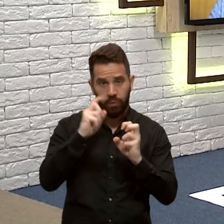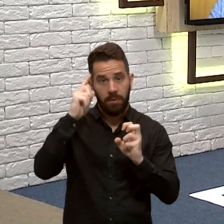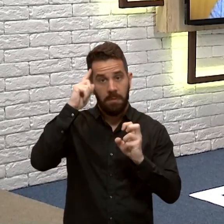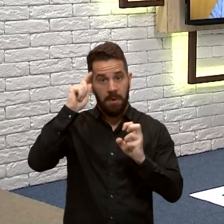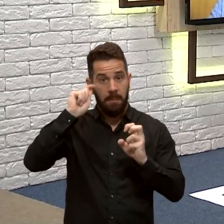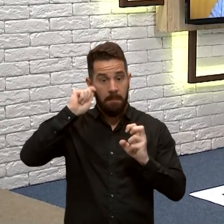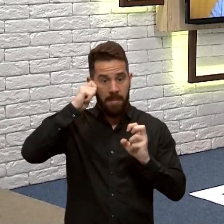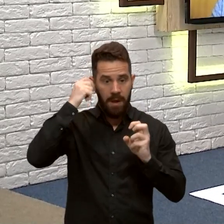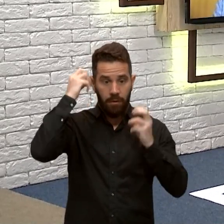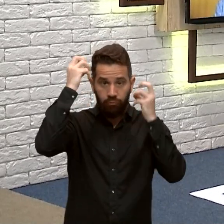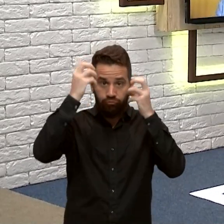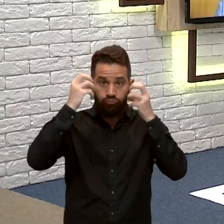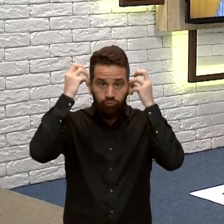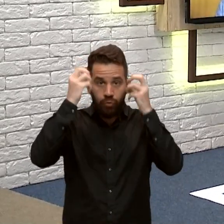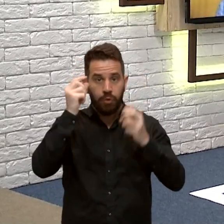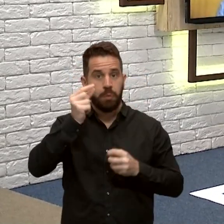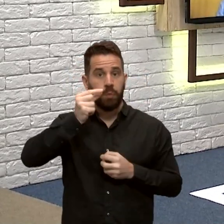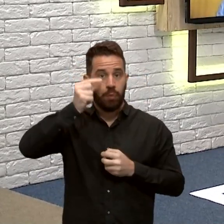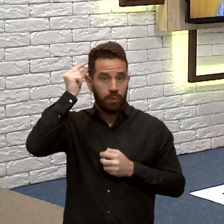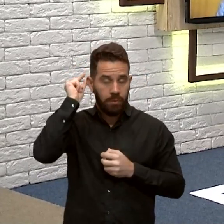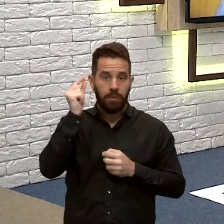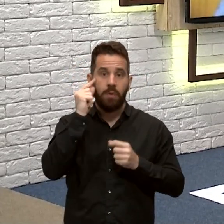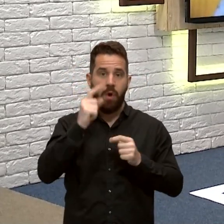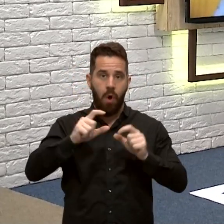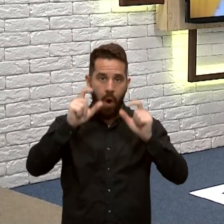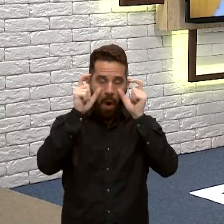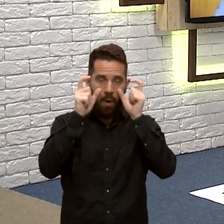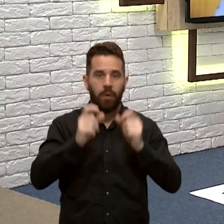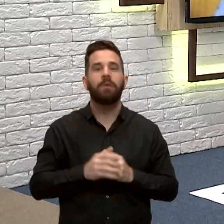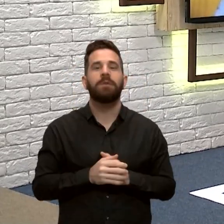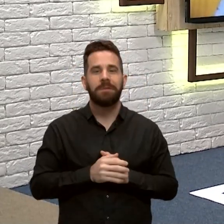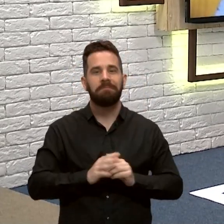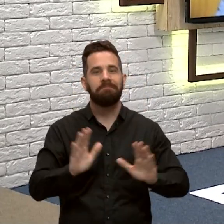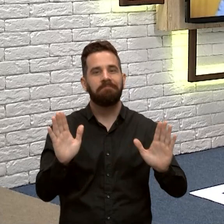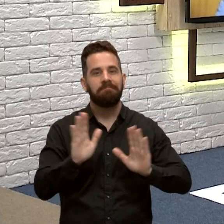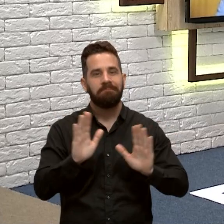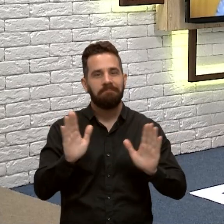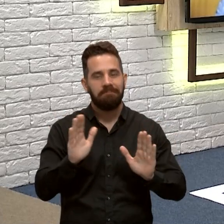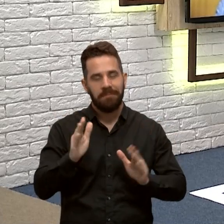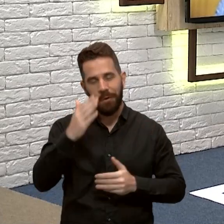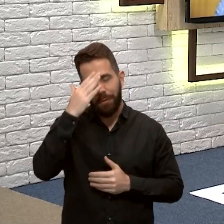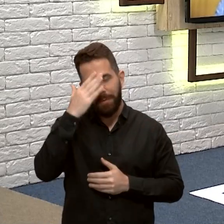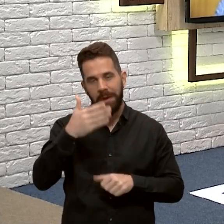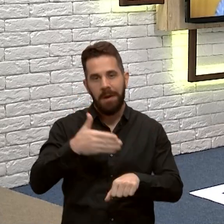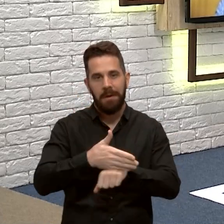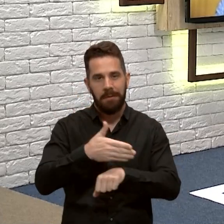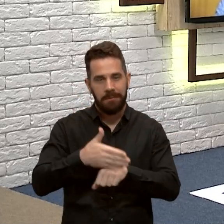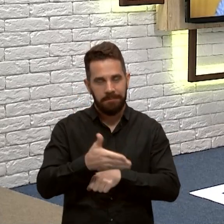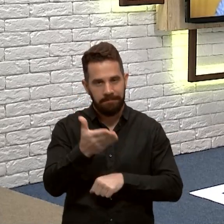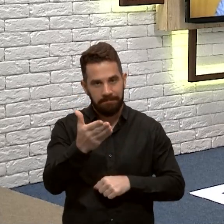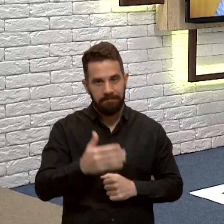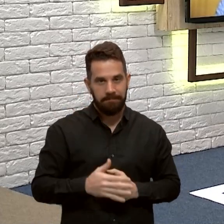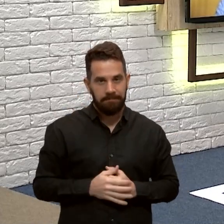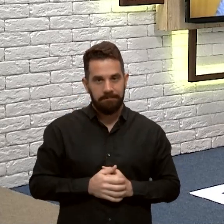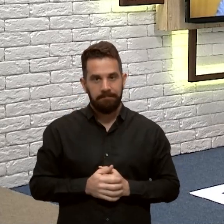pretos, crespos e curtos e que usa óculos. Olá, professora Vilma, muito obrigada pela sua presença.